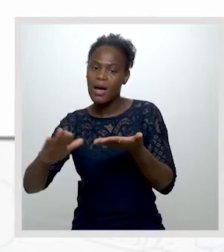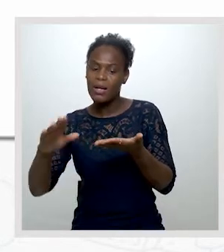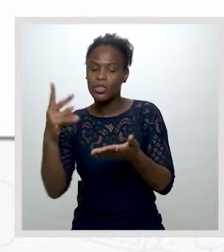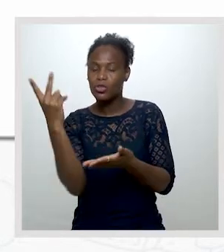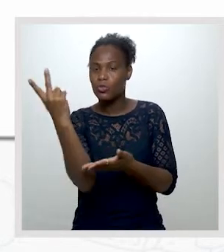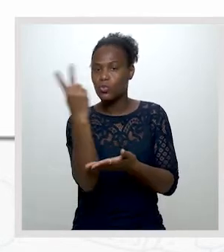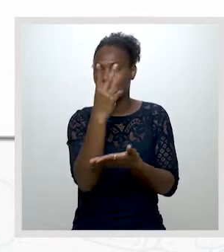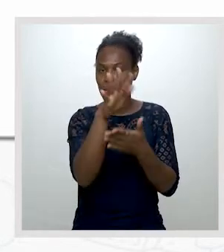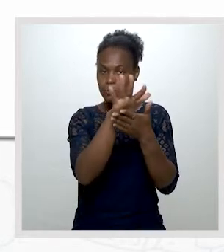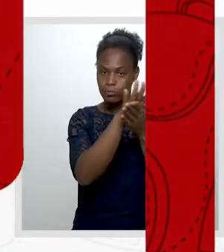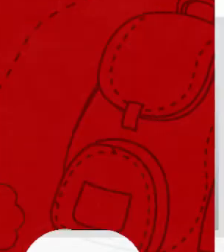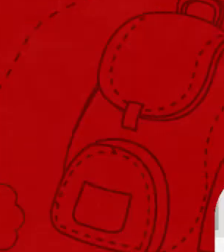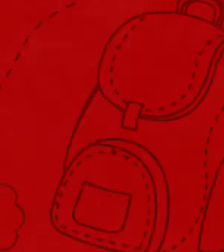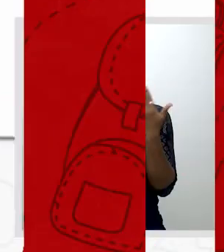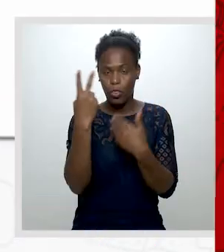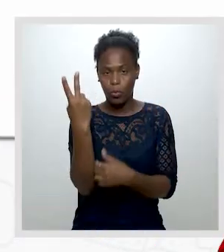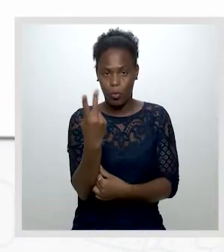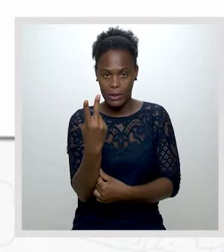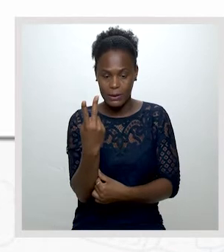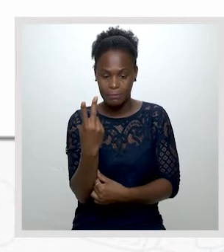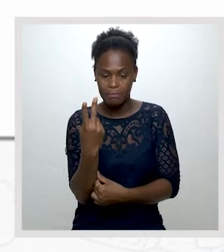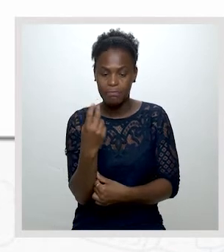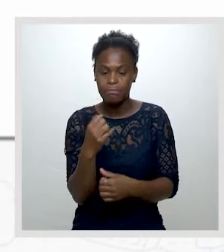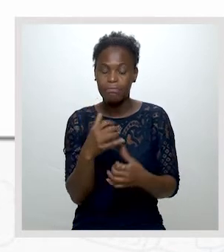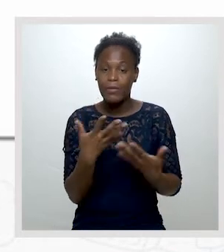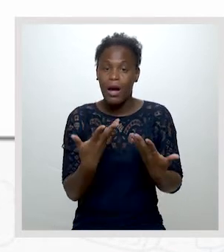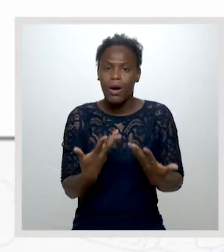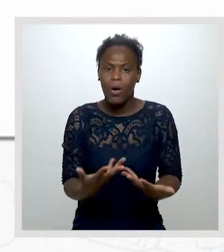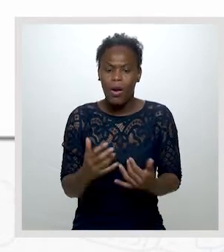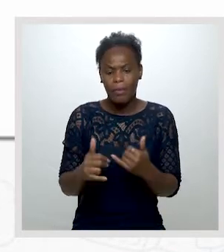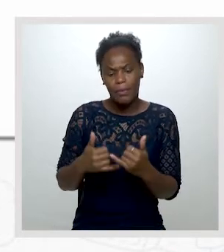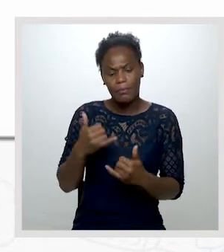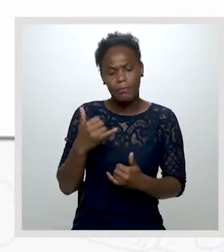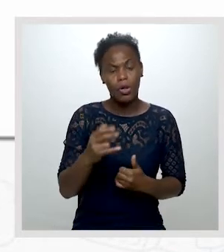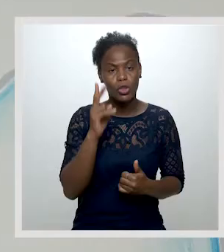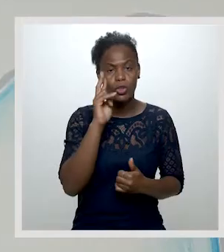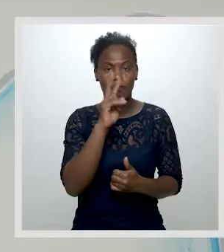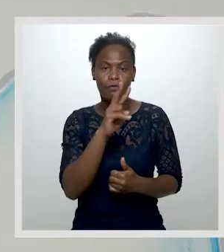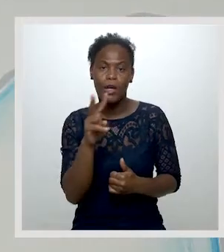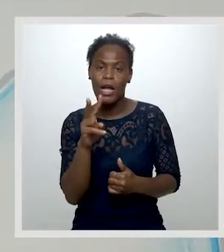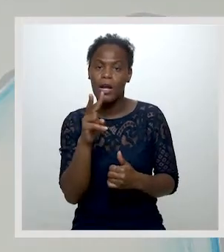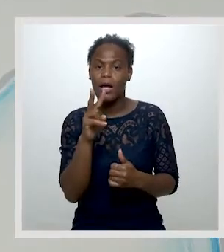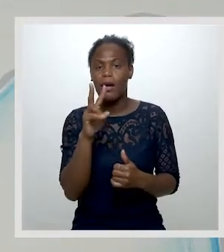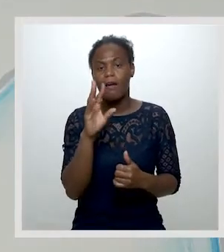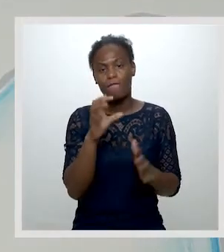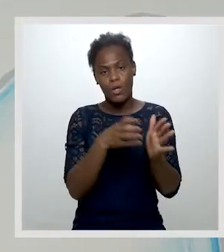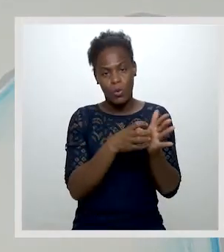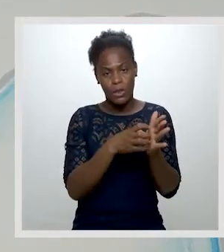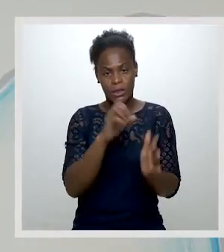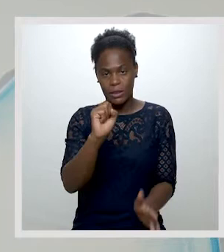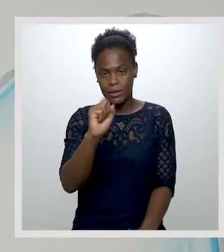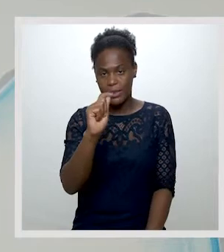dimensões, não é? E agora, depois de vermos as figuras geométricas que já conhecem,